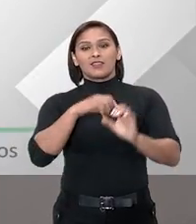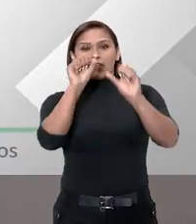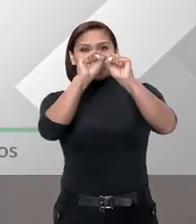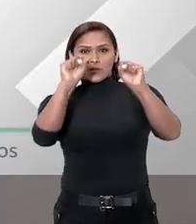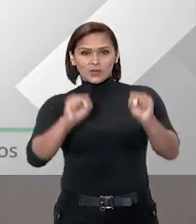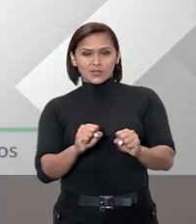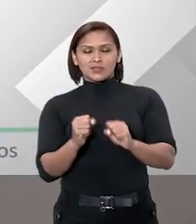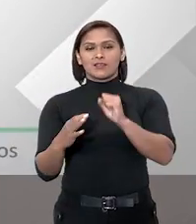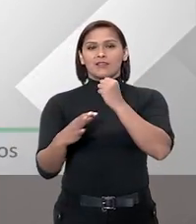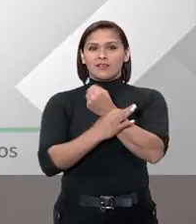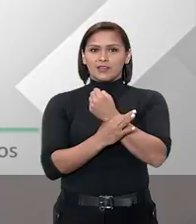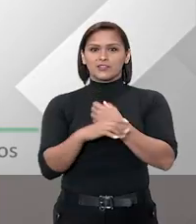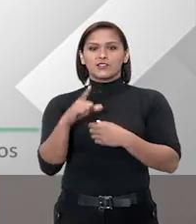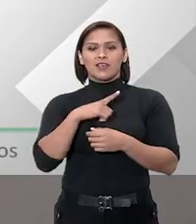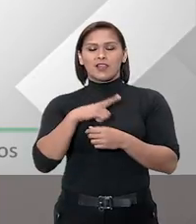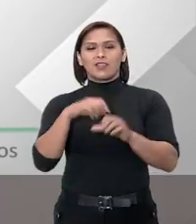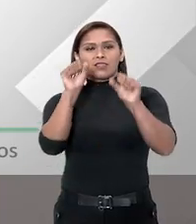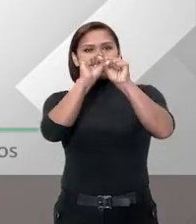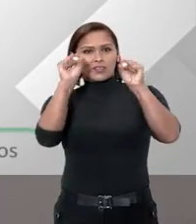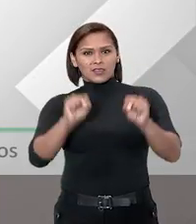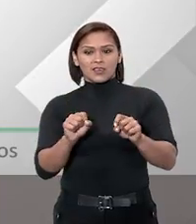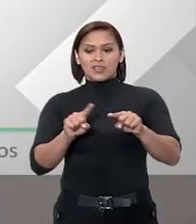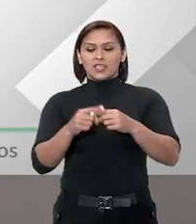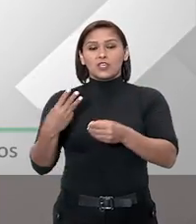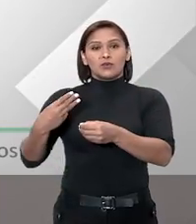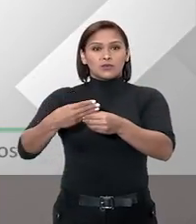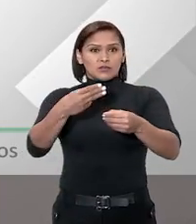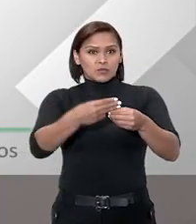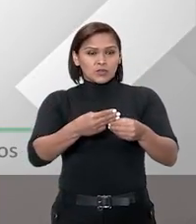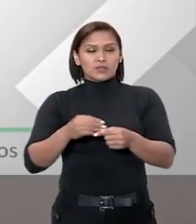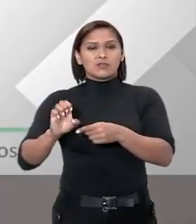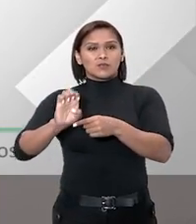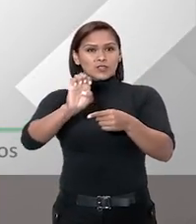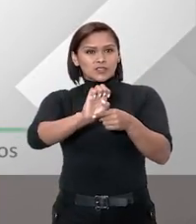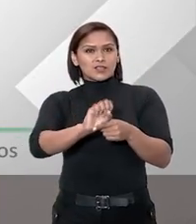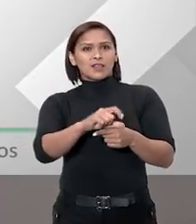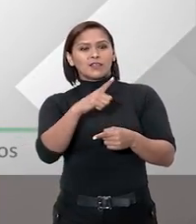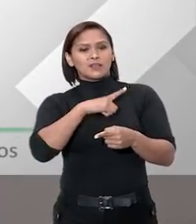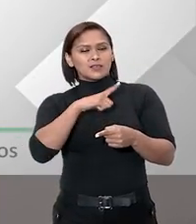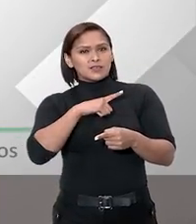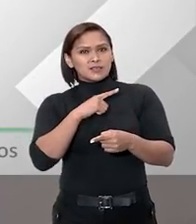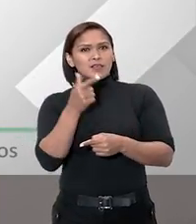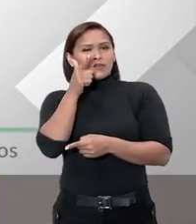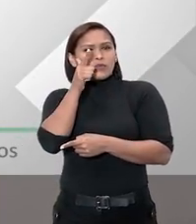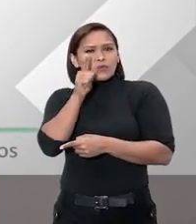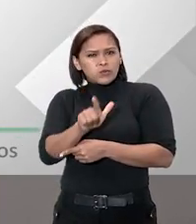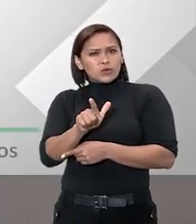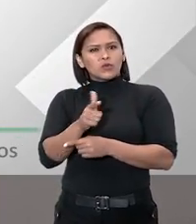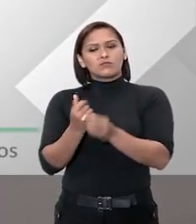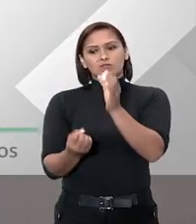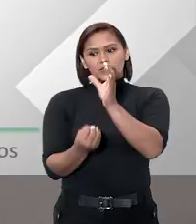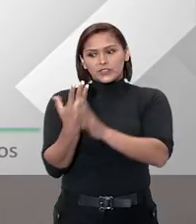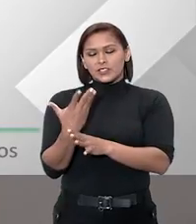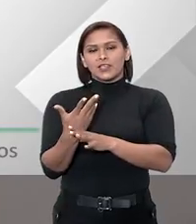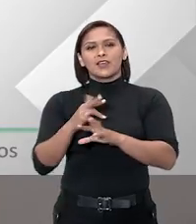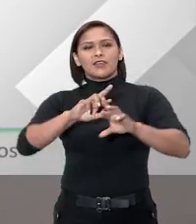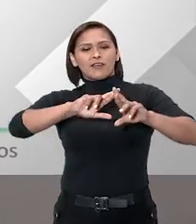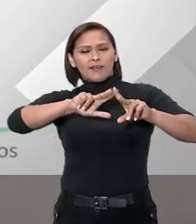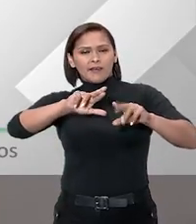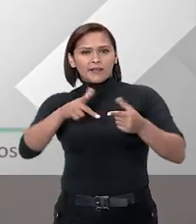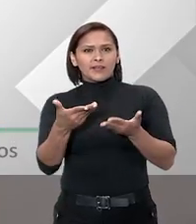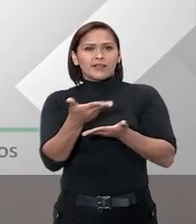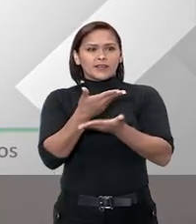um sistema de garantias, ela cria um microsistema. E os municípios, os estados, eles têm que dar conta de criar esses